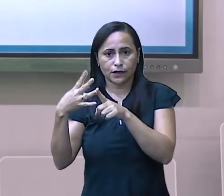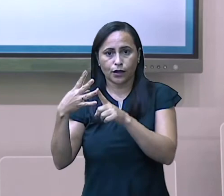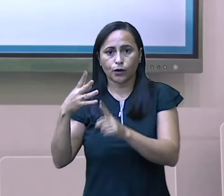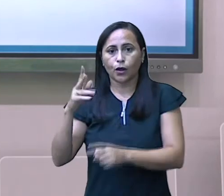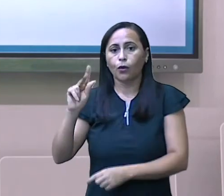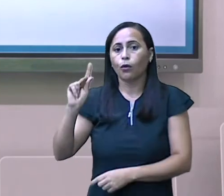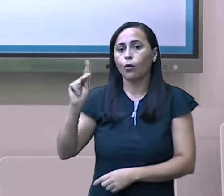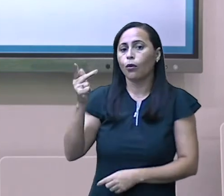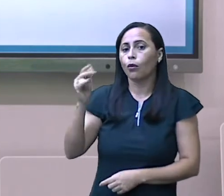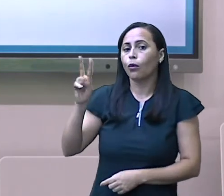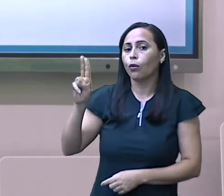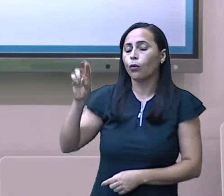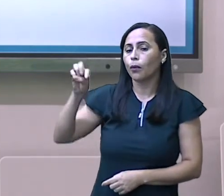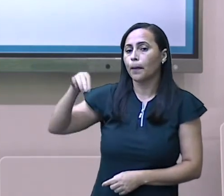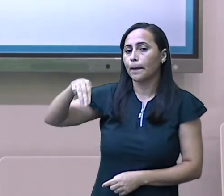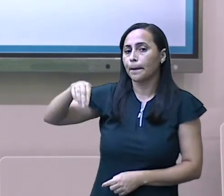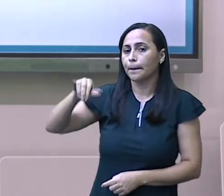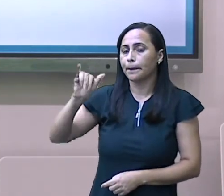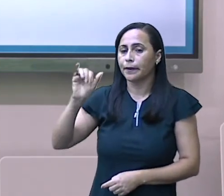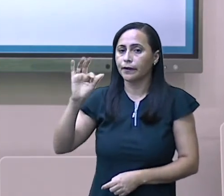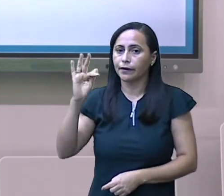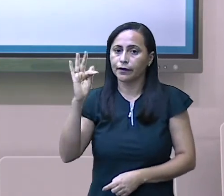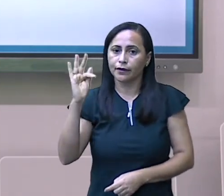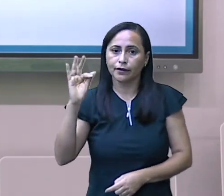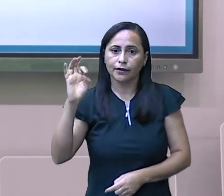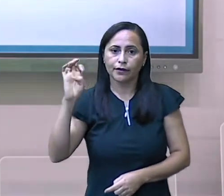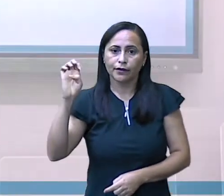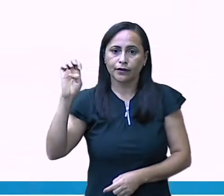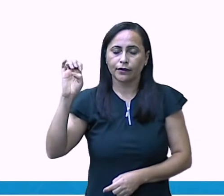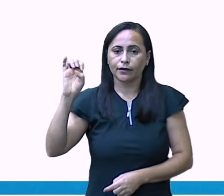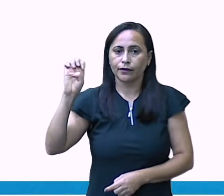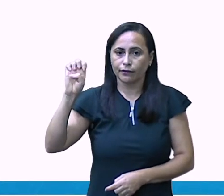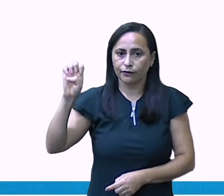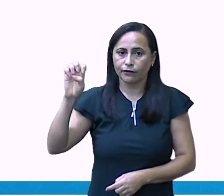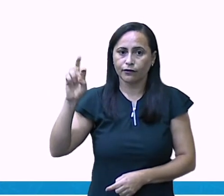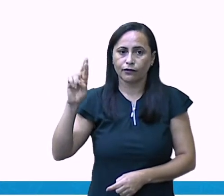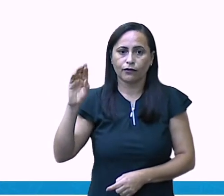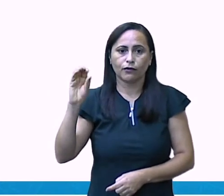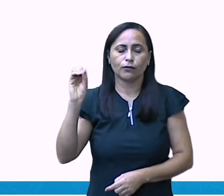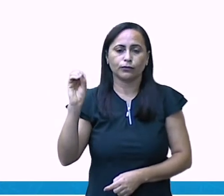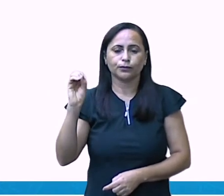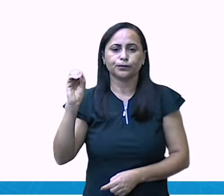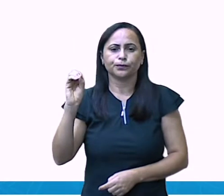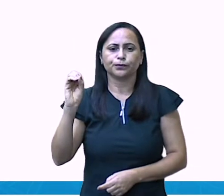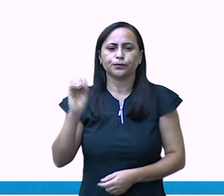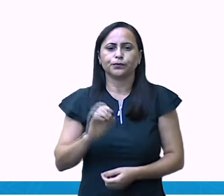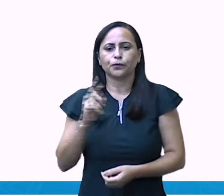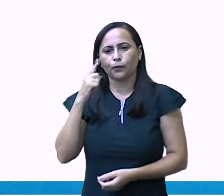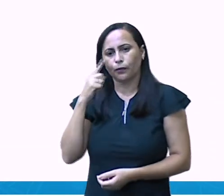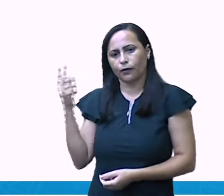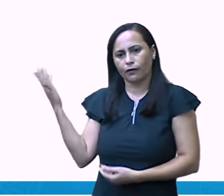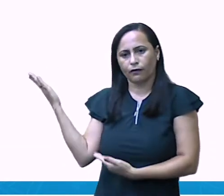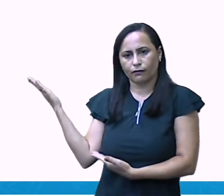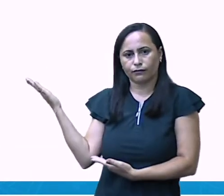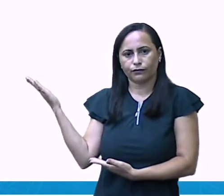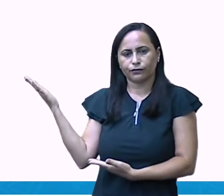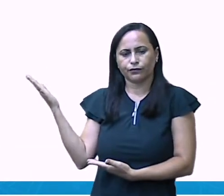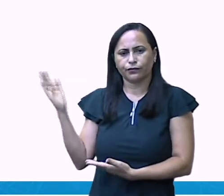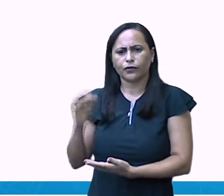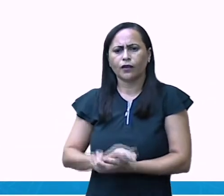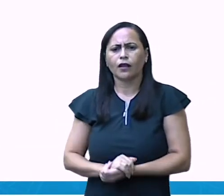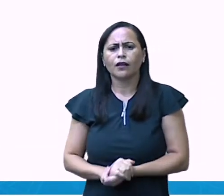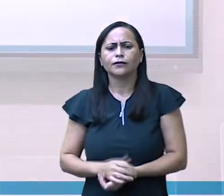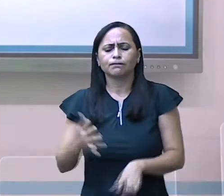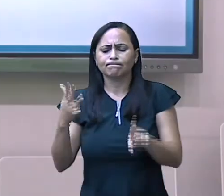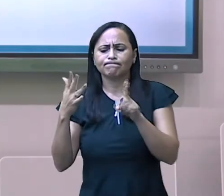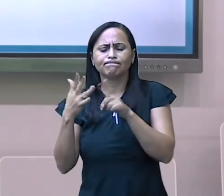aqui, o solo umífero. Deixa a professora circular para vocês perceberem.